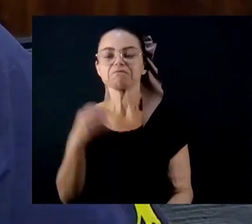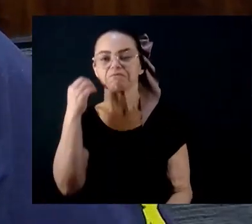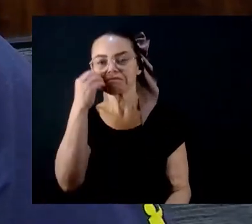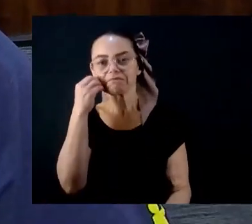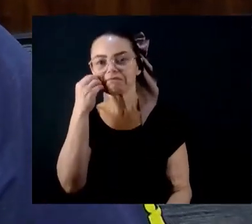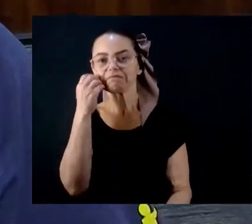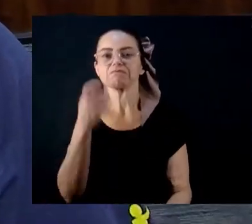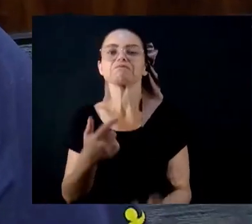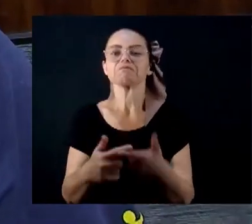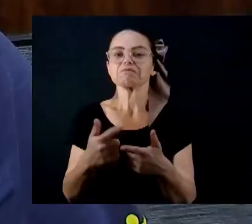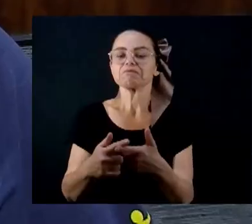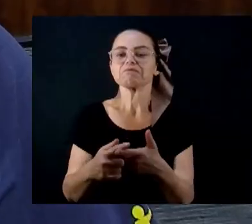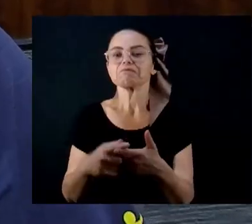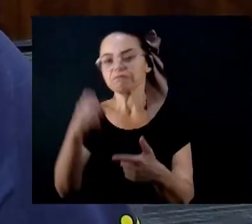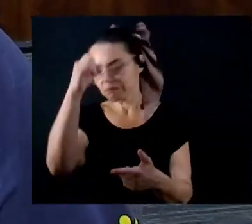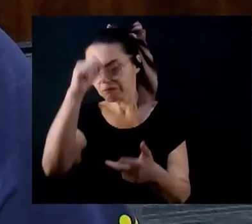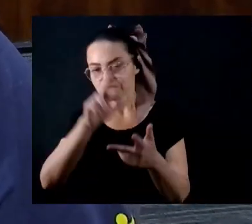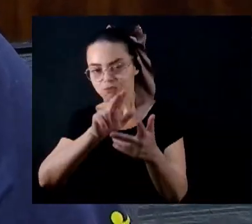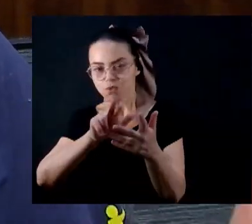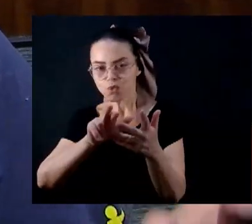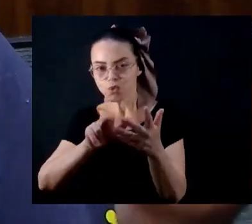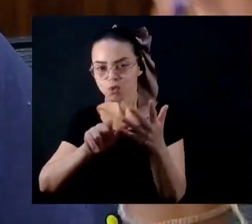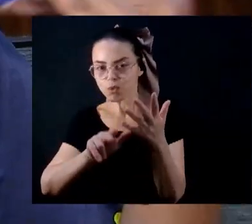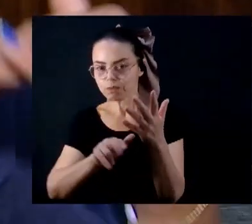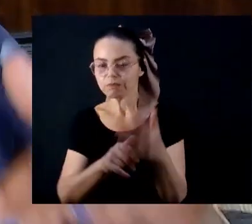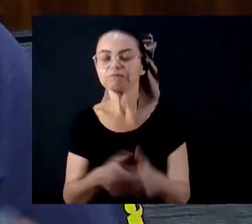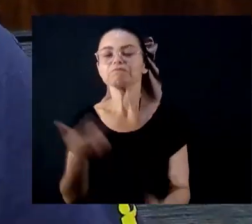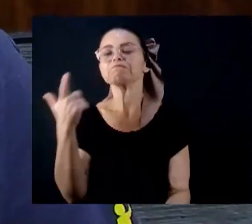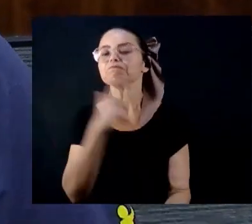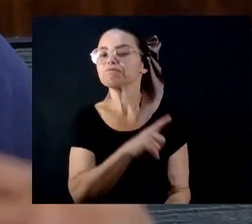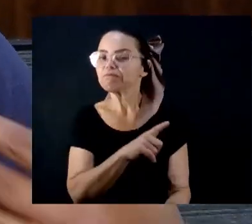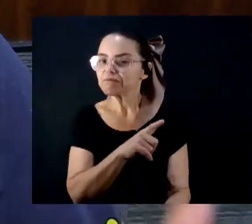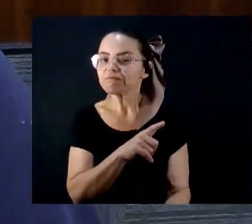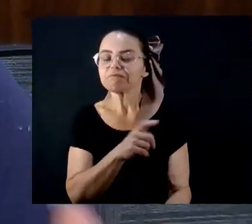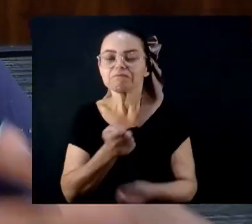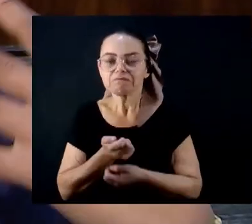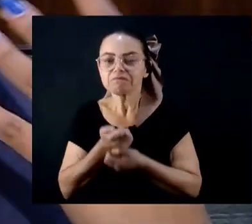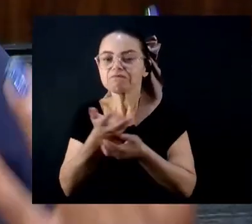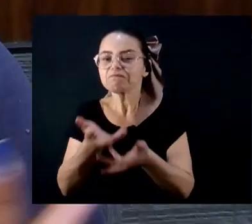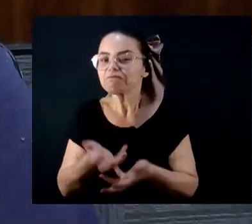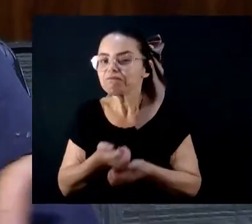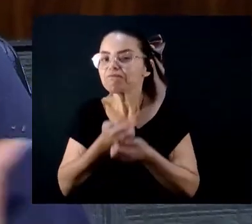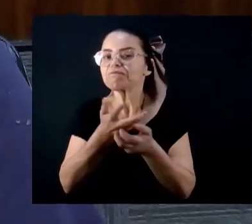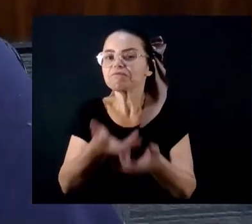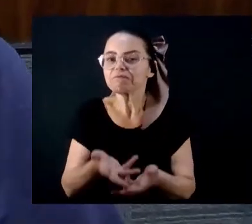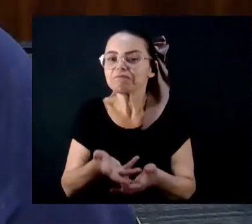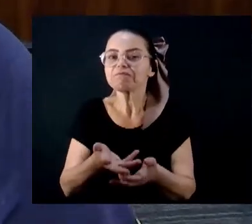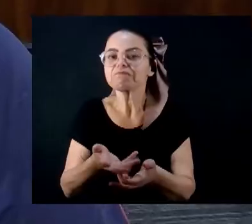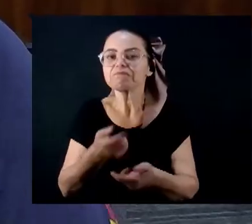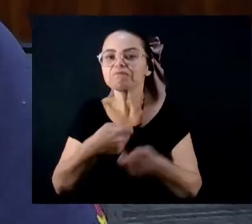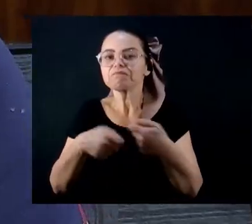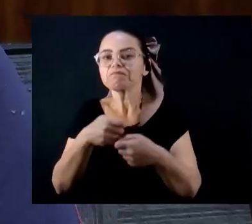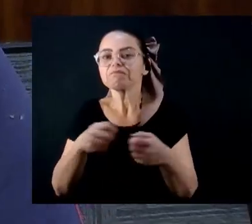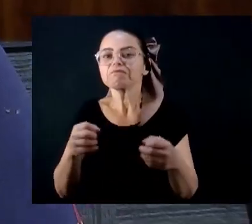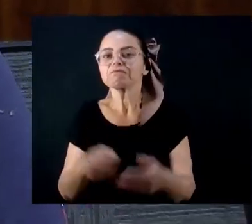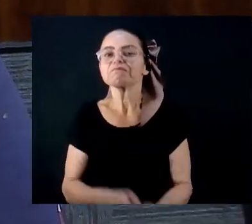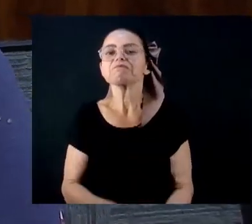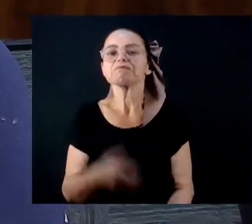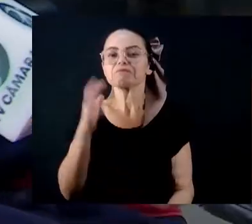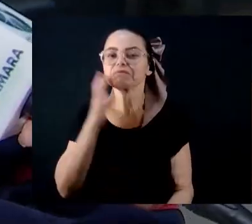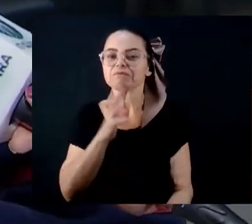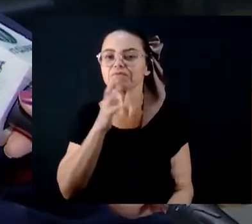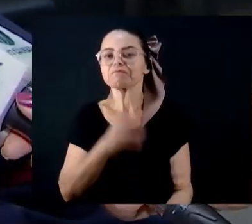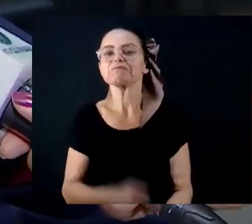legal, porque eu tô aprendendo várias coisas e eu tô conseguindo expor ideias e a gente tá unindo tudo numa coisa só, para ficar uma coisa muito